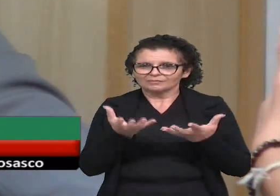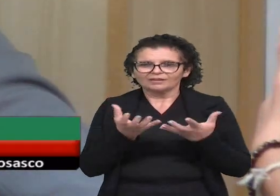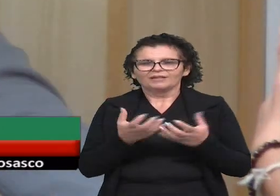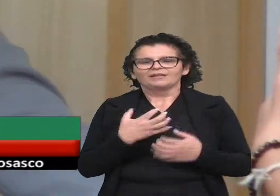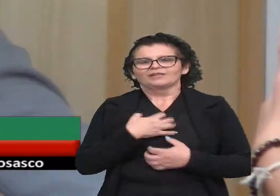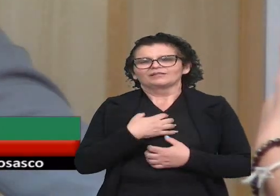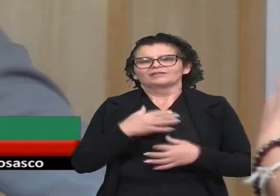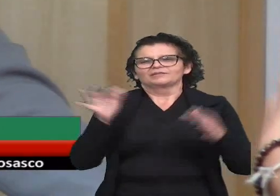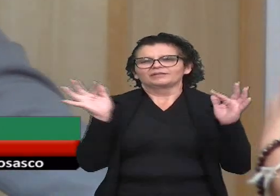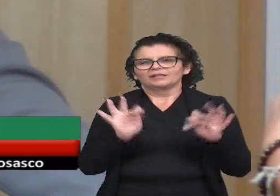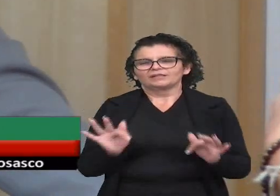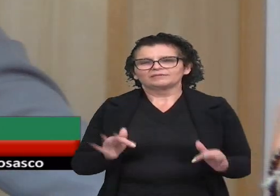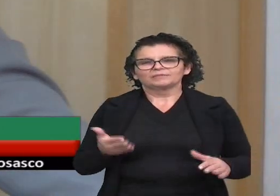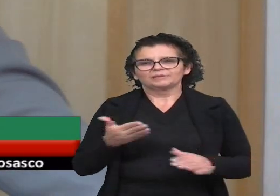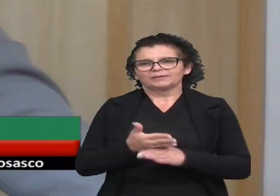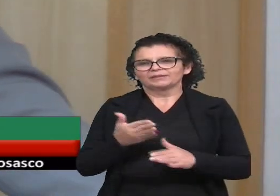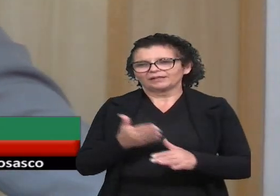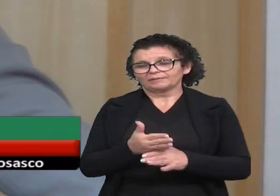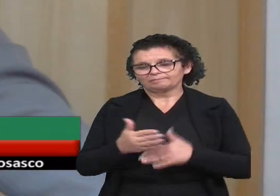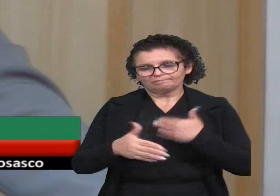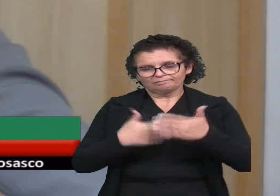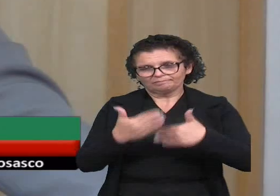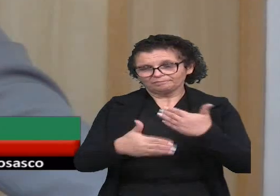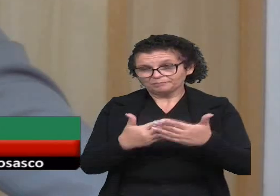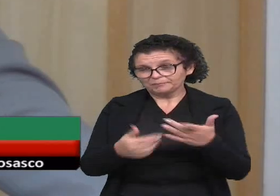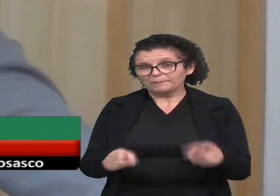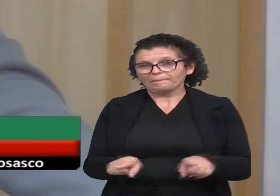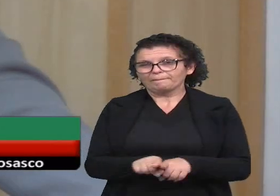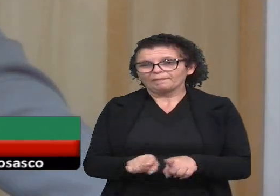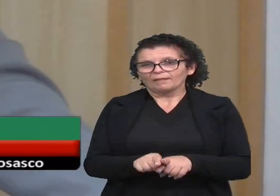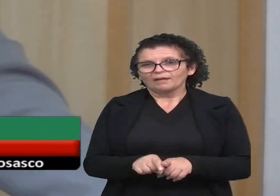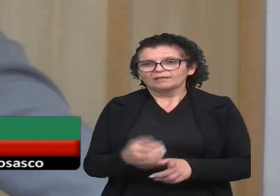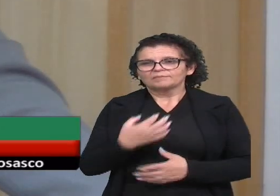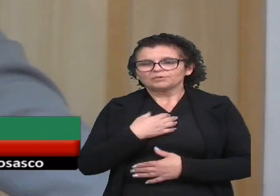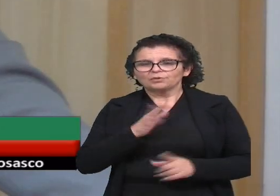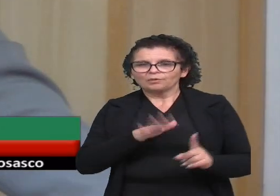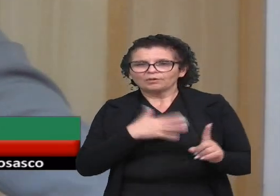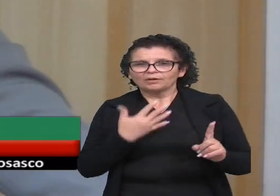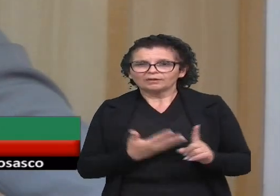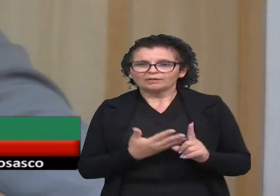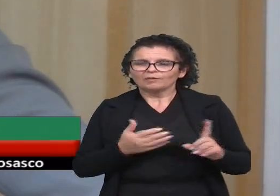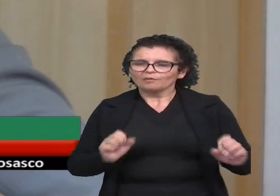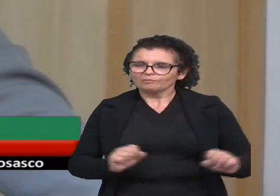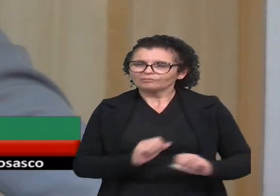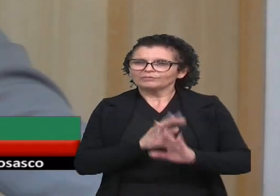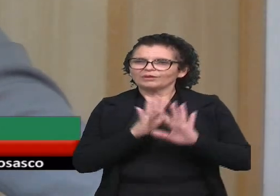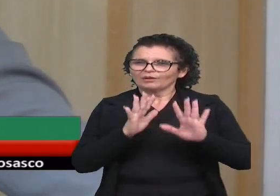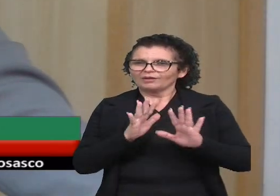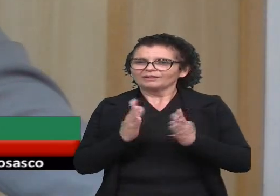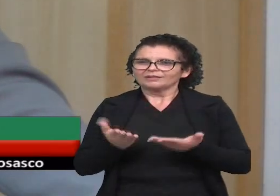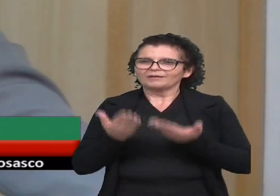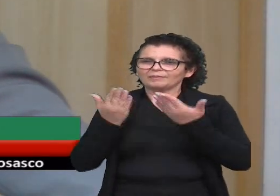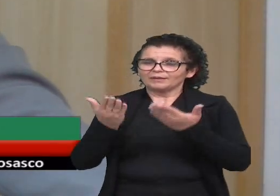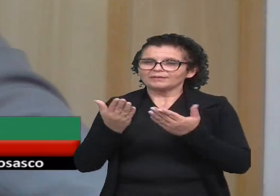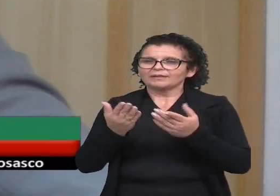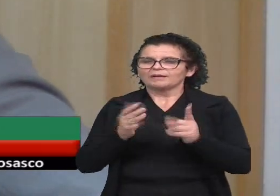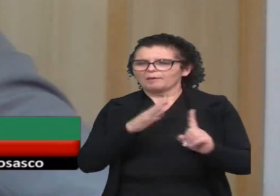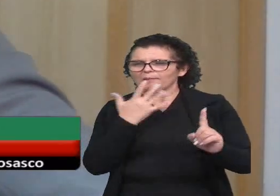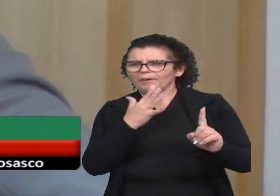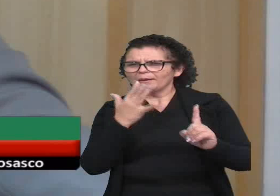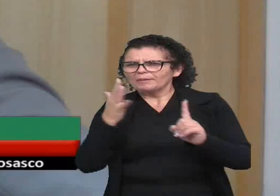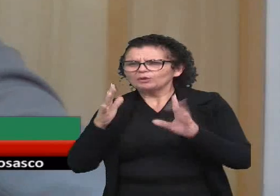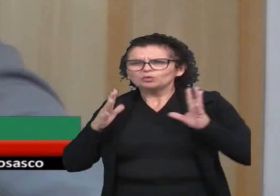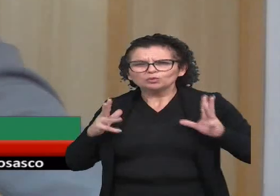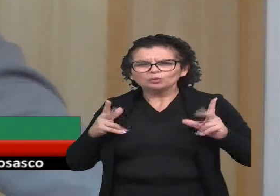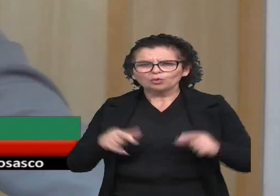muito feliz em fazer parte dessa trajetória e com muita honra e com muita glória eu queria realmente dar os parabéns para todos que se